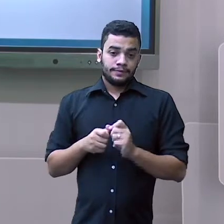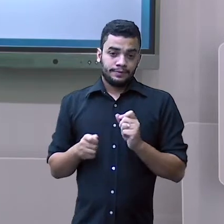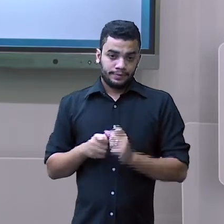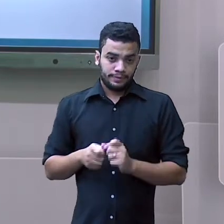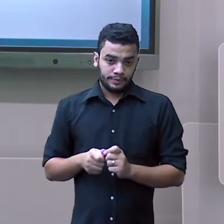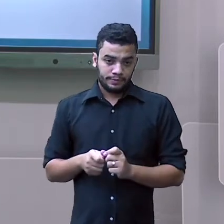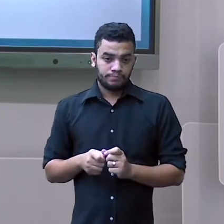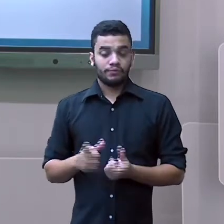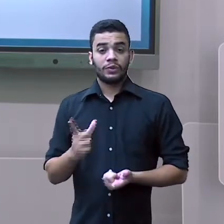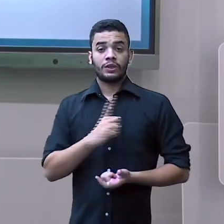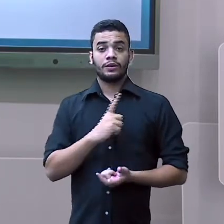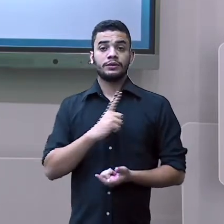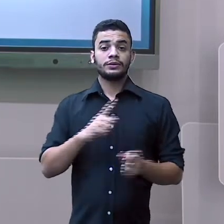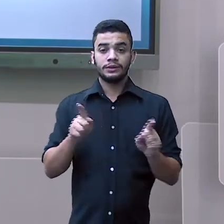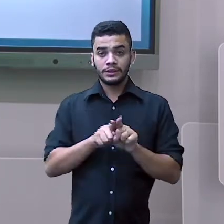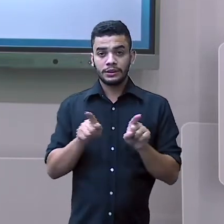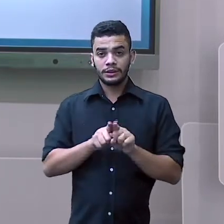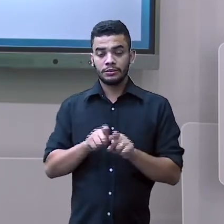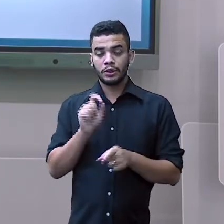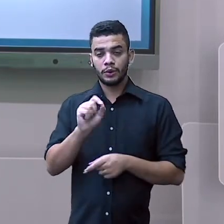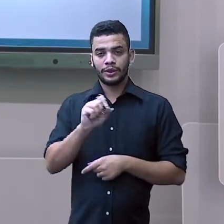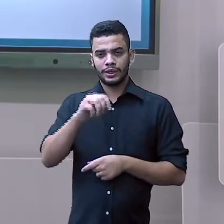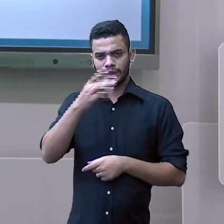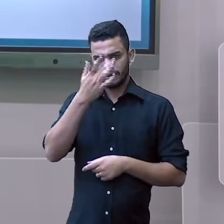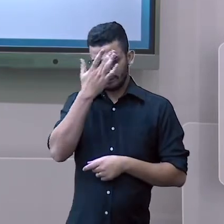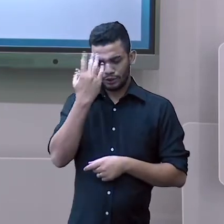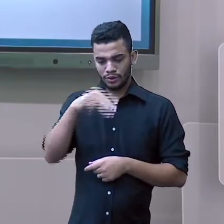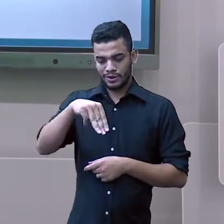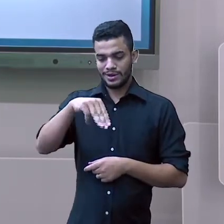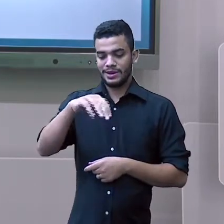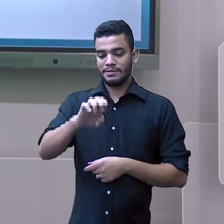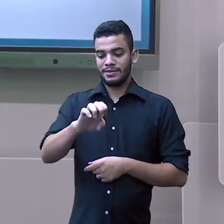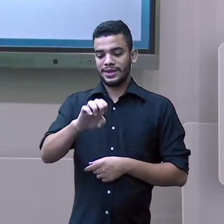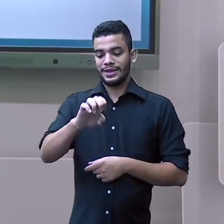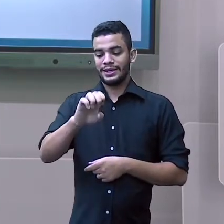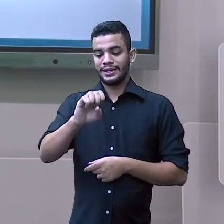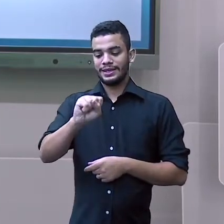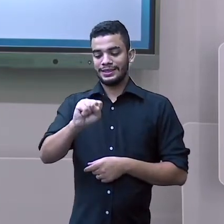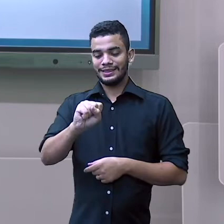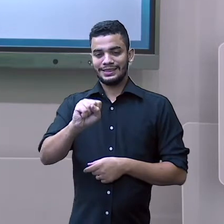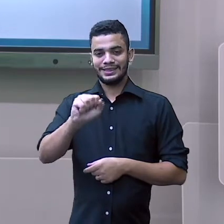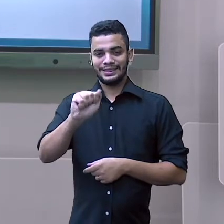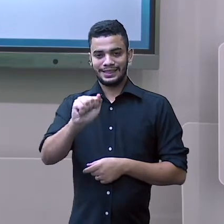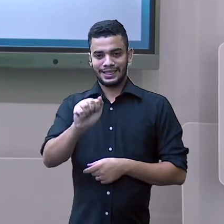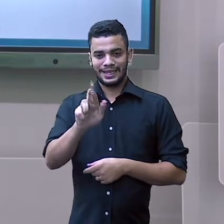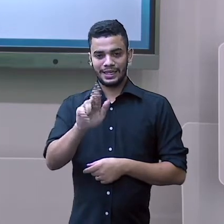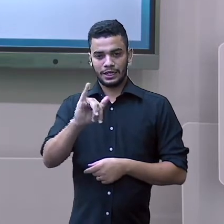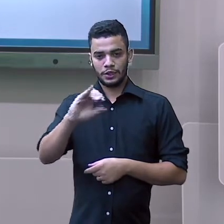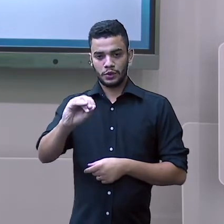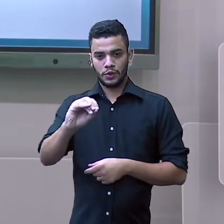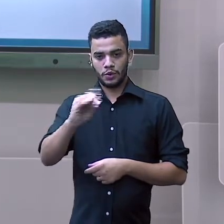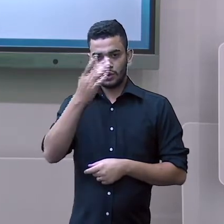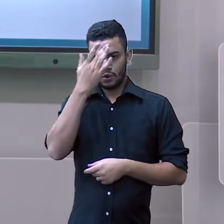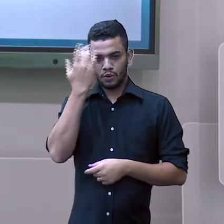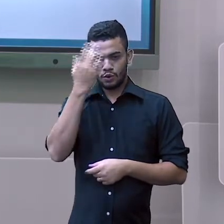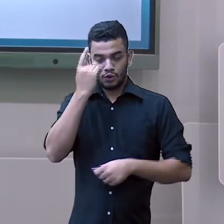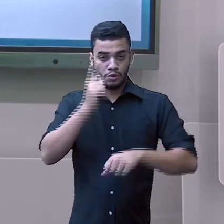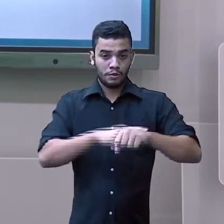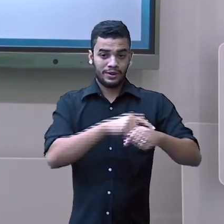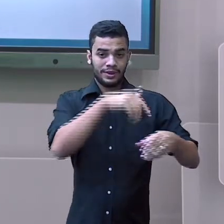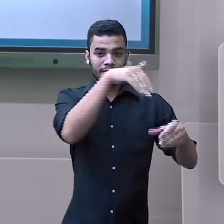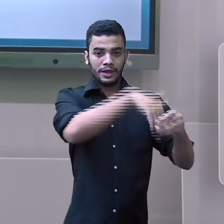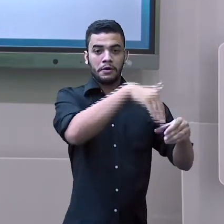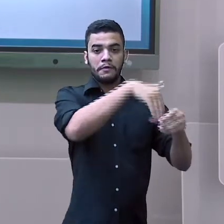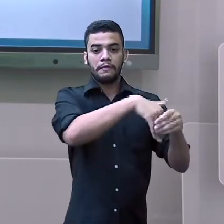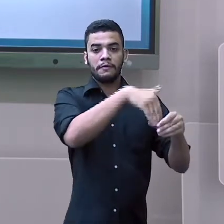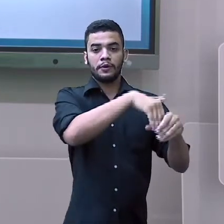mesário, ele vai voluntariamente. O mesário no dia da votação. Olha aqui alguns exemplos. Nós